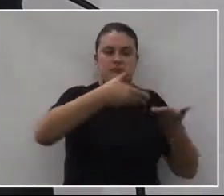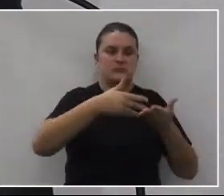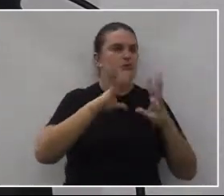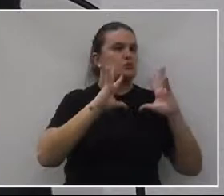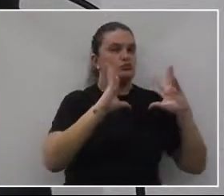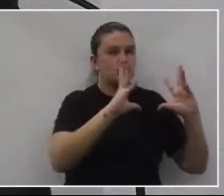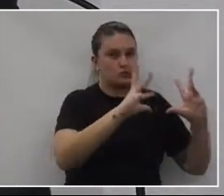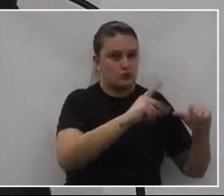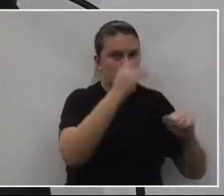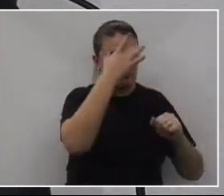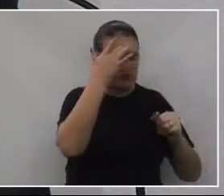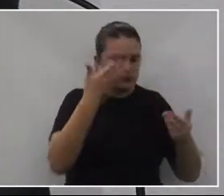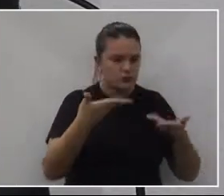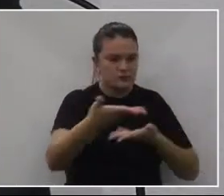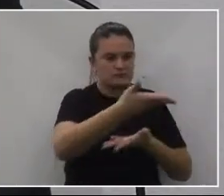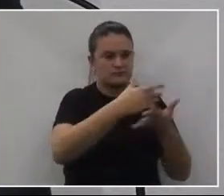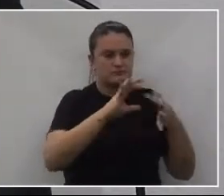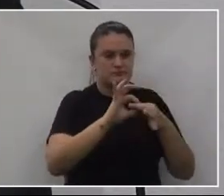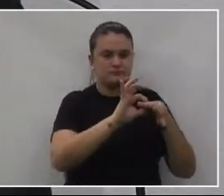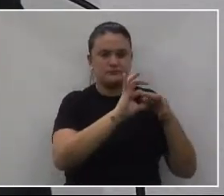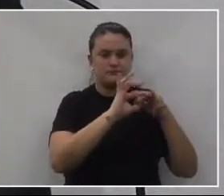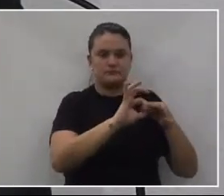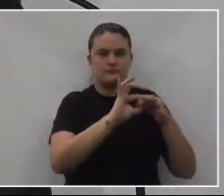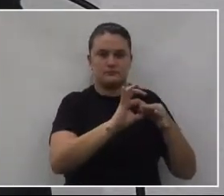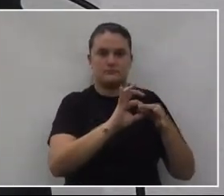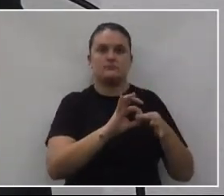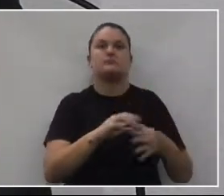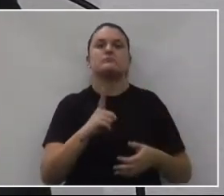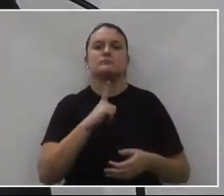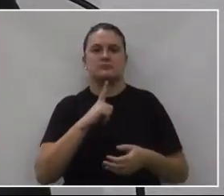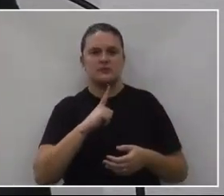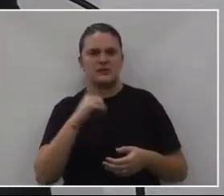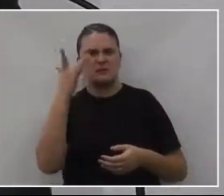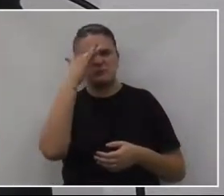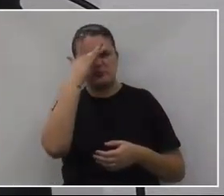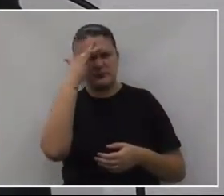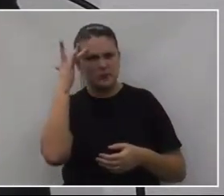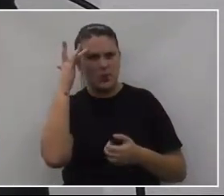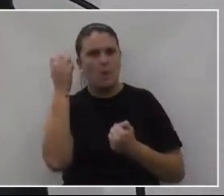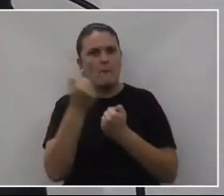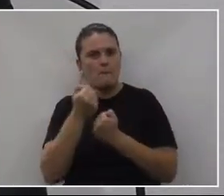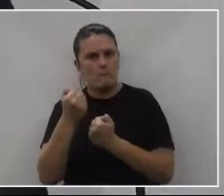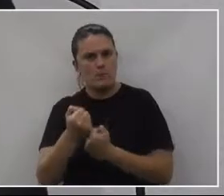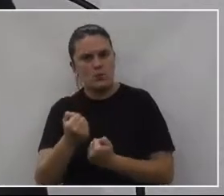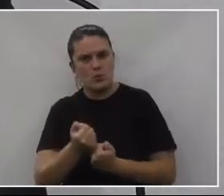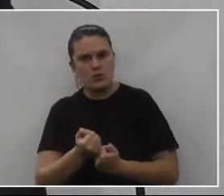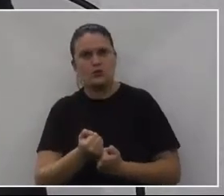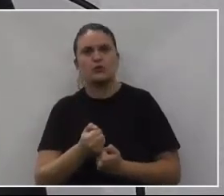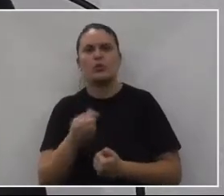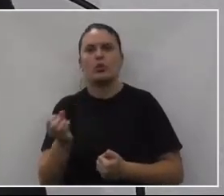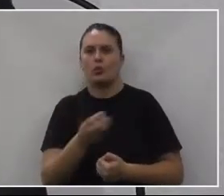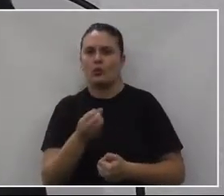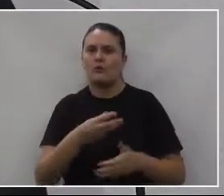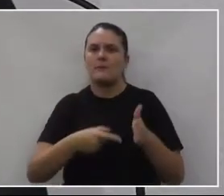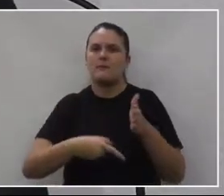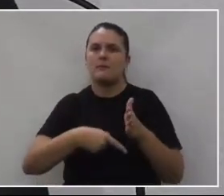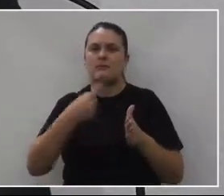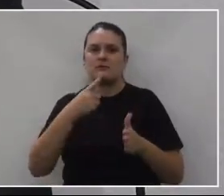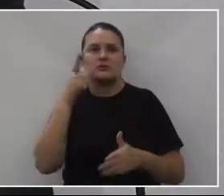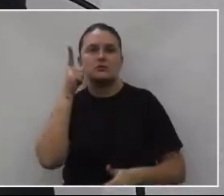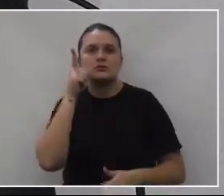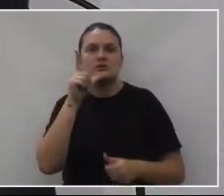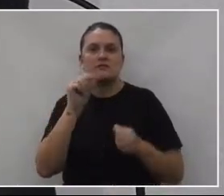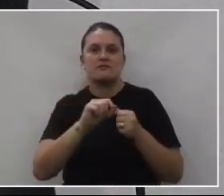no dia 1º, nós temos já uma quantidade muito grande de parceiros, já confirmados, algumas novidades. Pela primeira vez, vamos conseguir